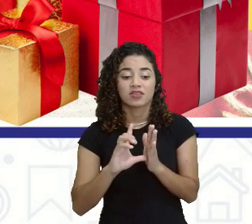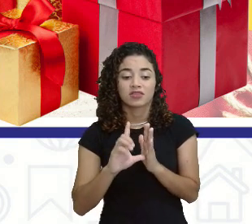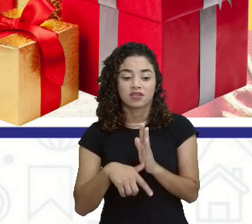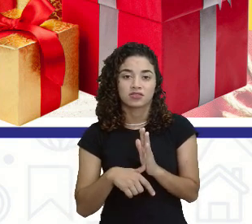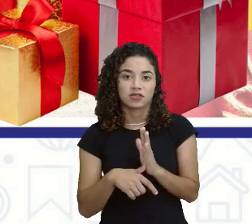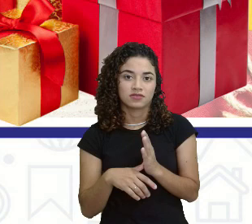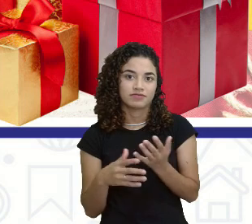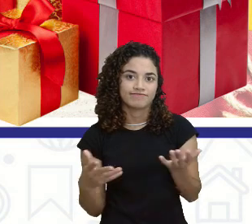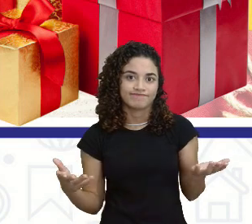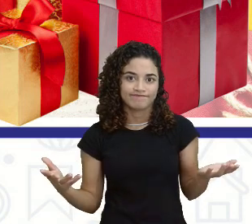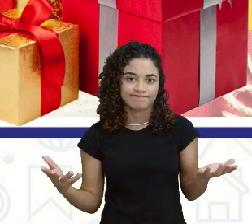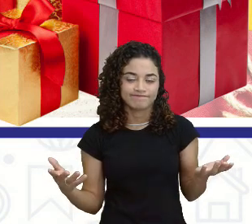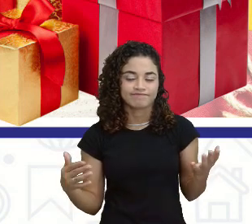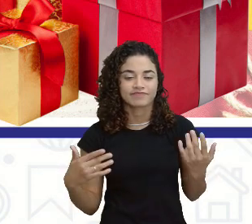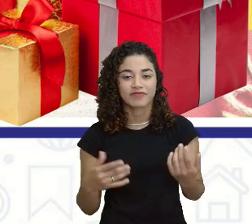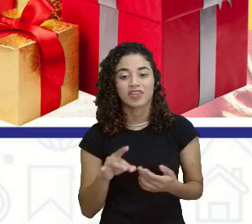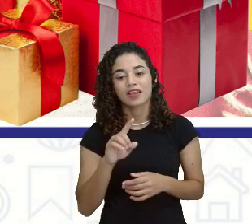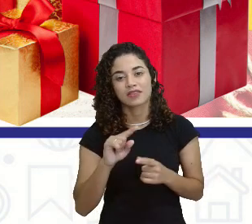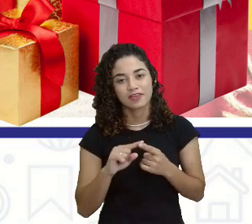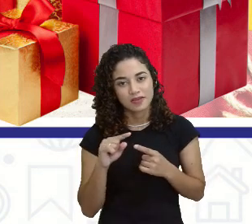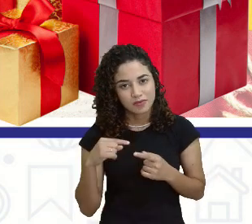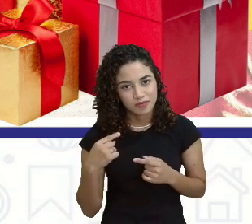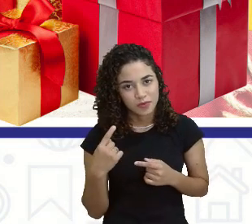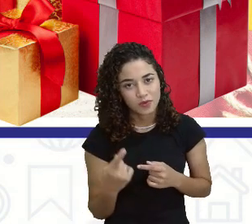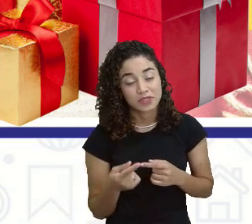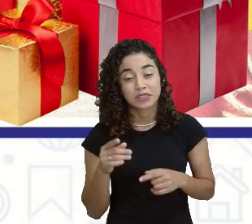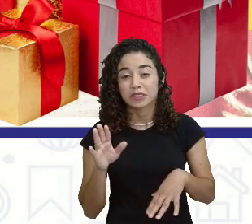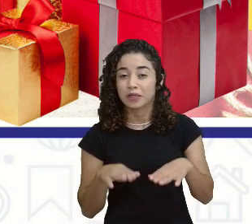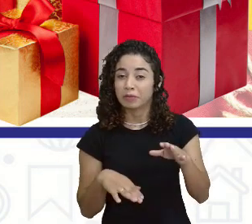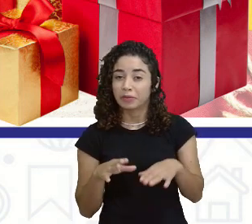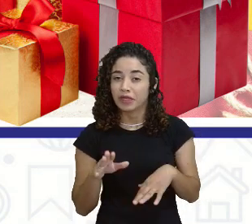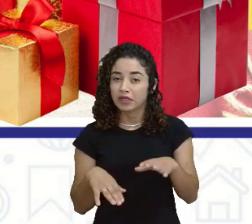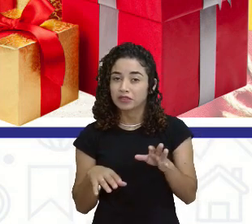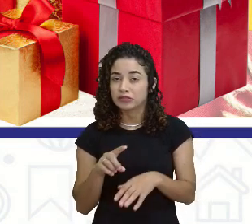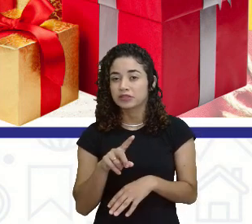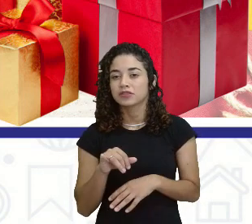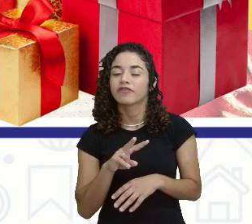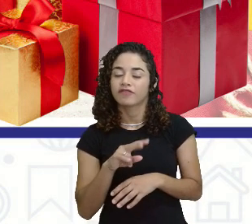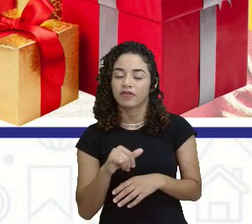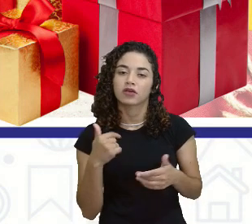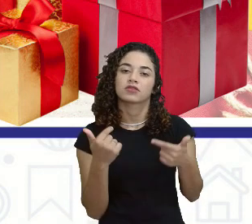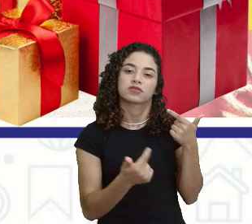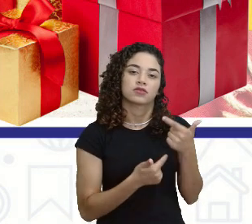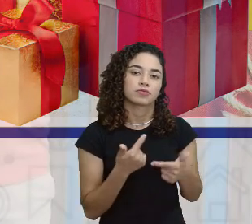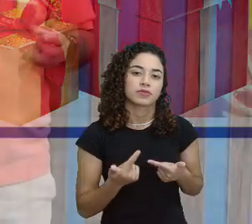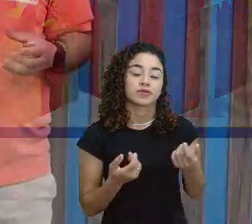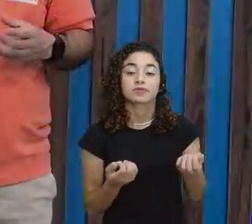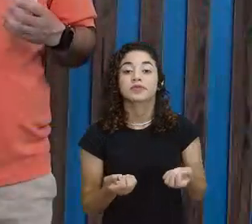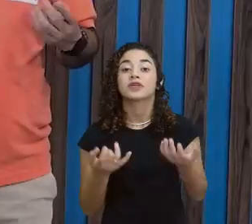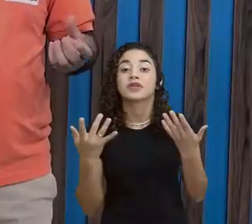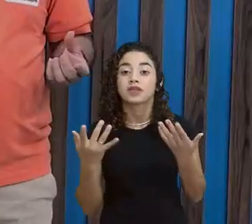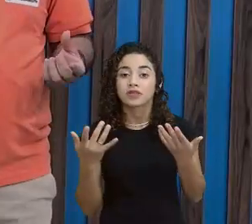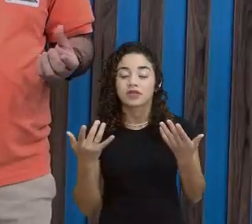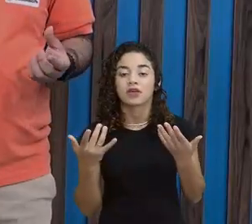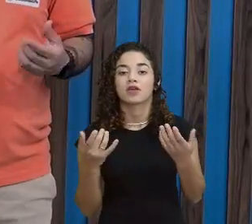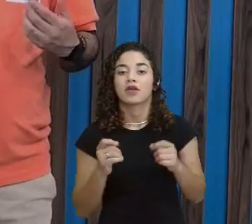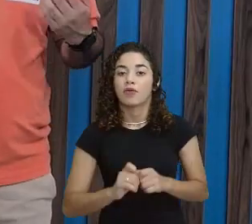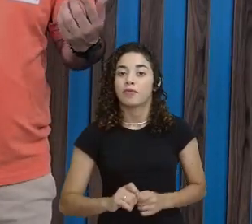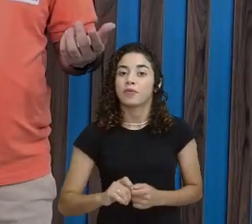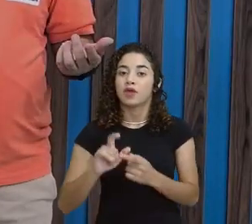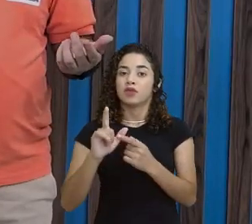E nisso, né, no outro dia, a depender da situação, ele vai trabalhar. Tudo isso por quê? Para aumentar o consumo,